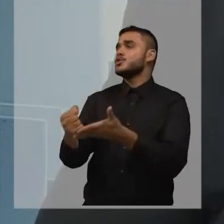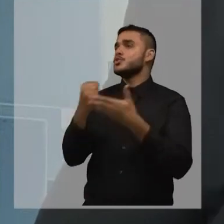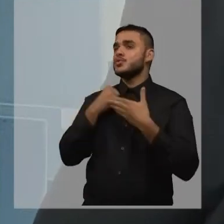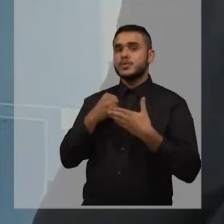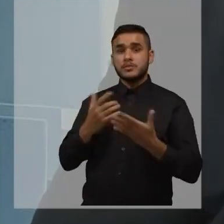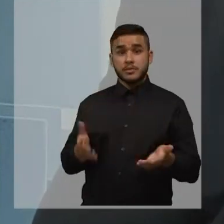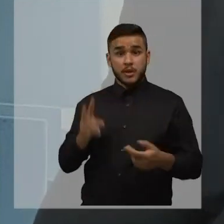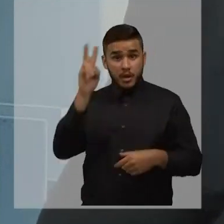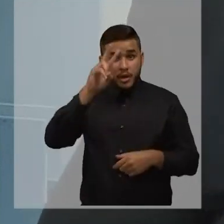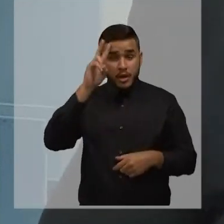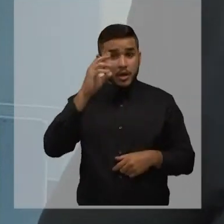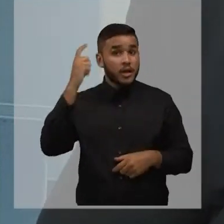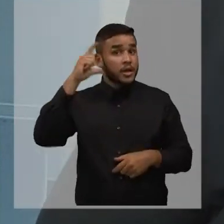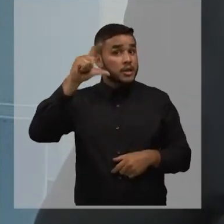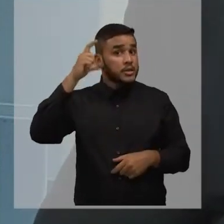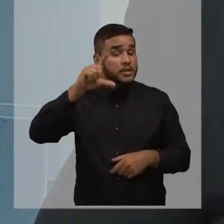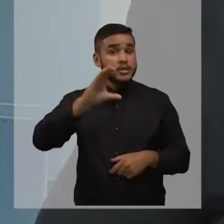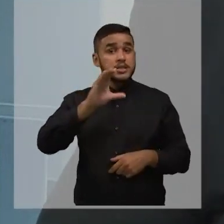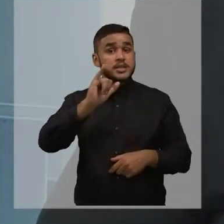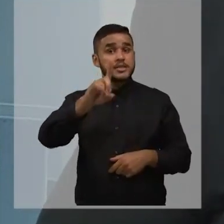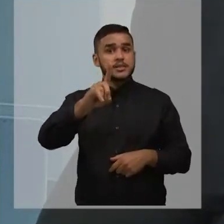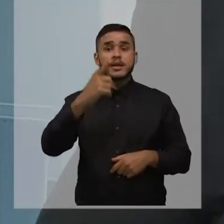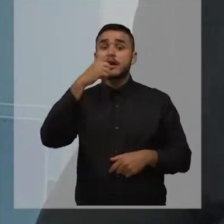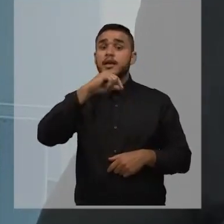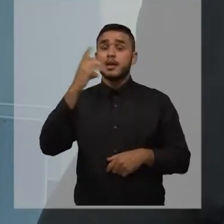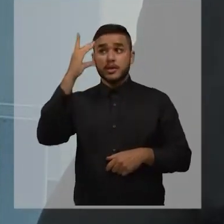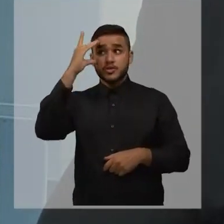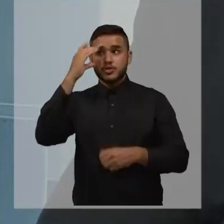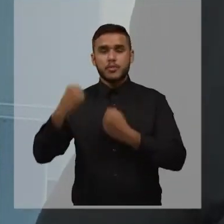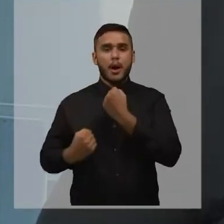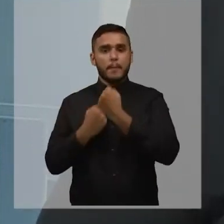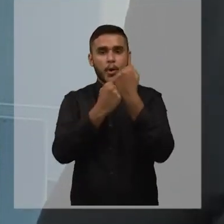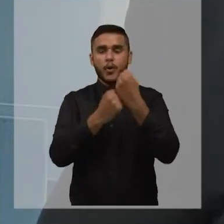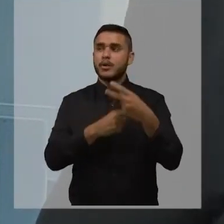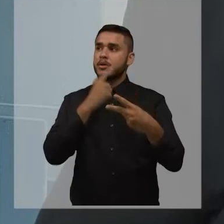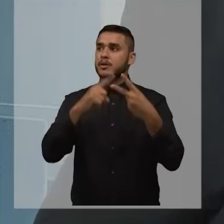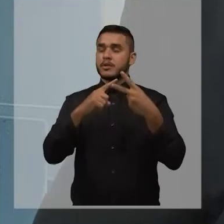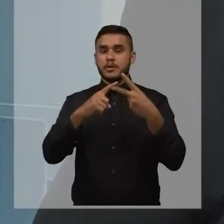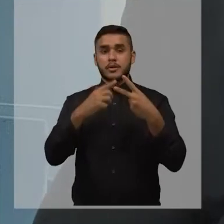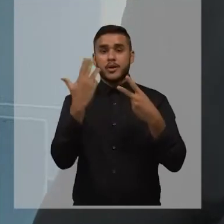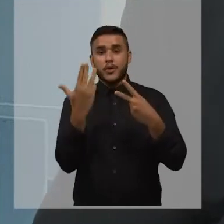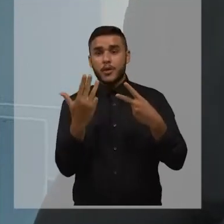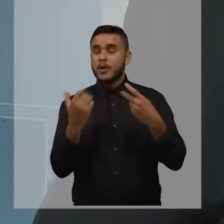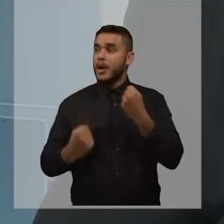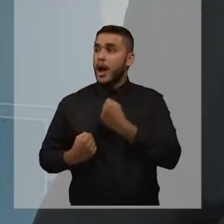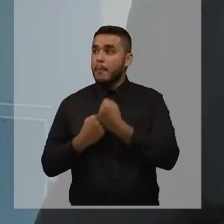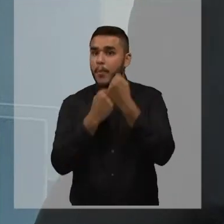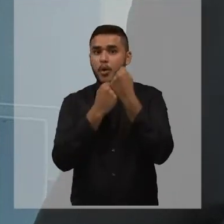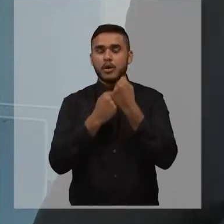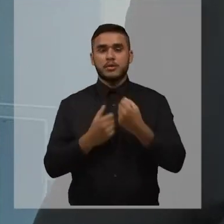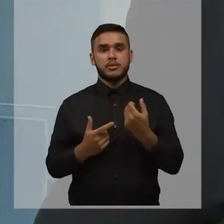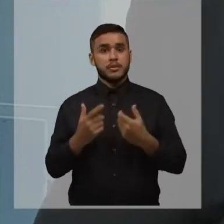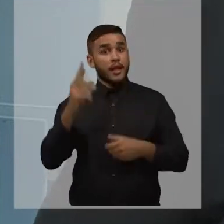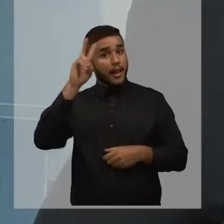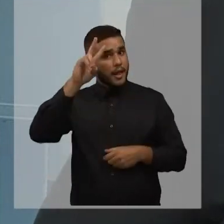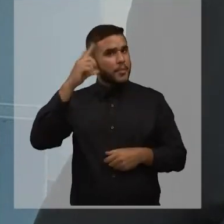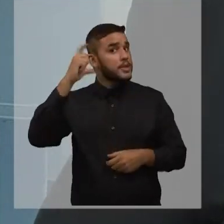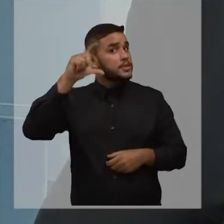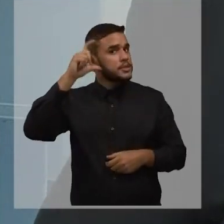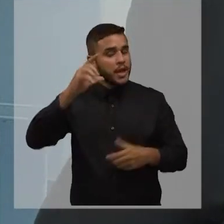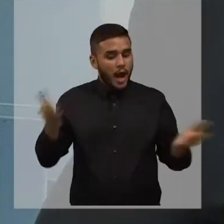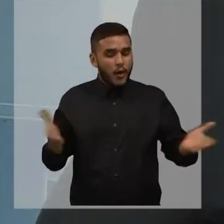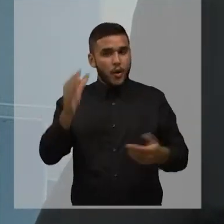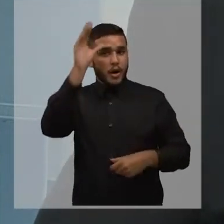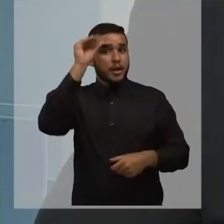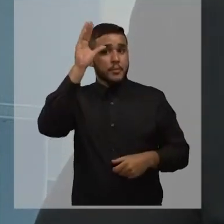Lula e tinha Dilma com ele, meu irmão. Camilo Santana foi pancada do início até agora. E continua. O governo